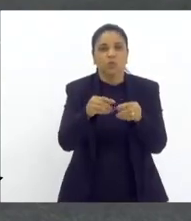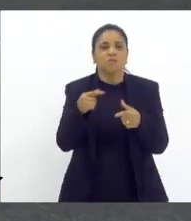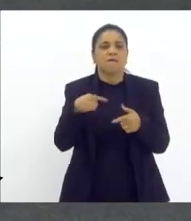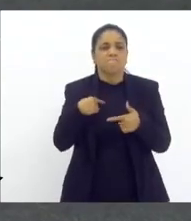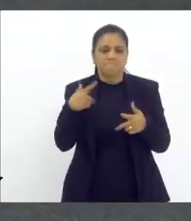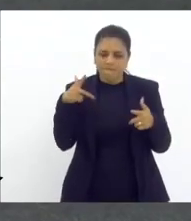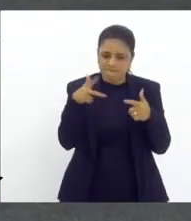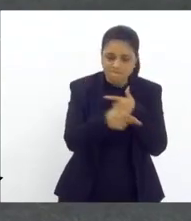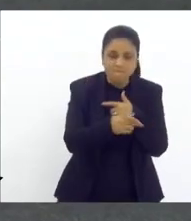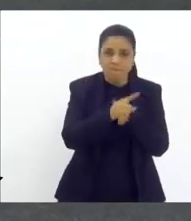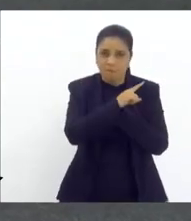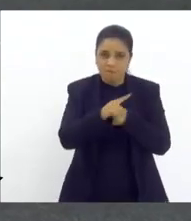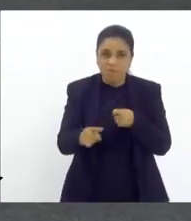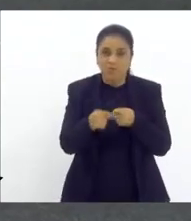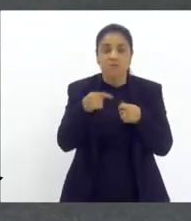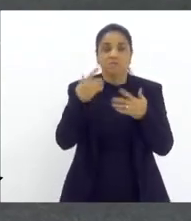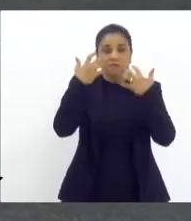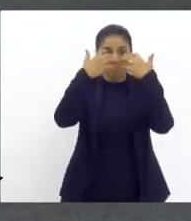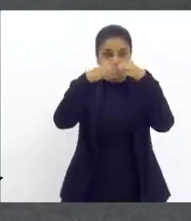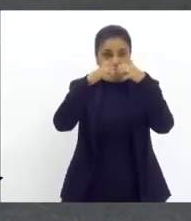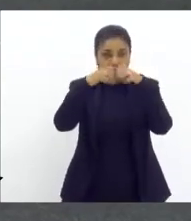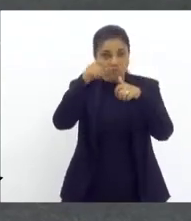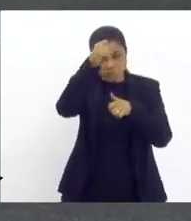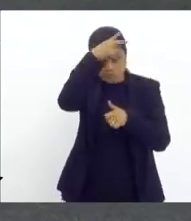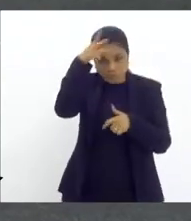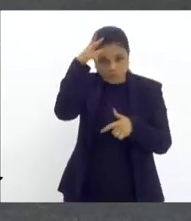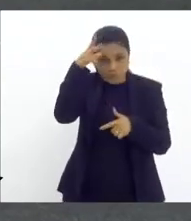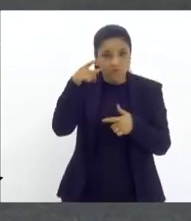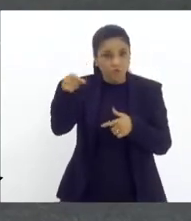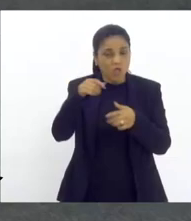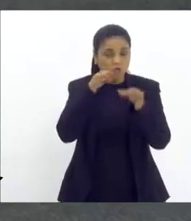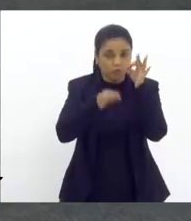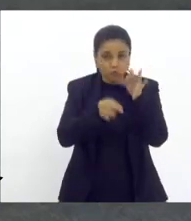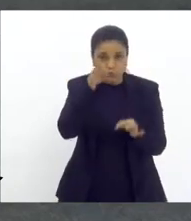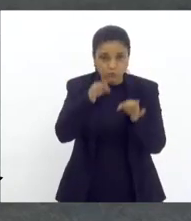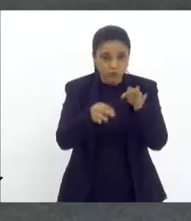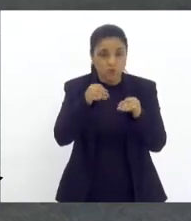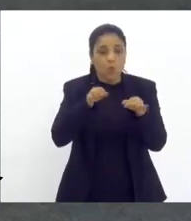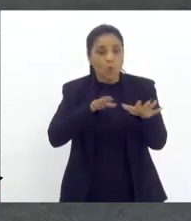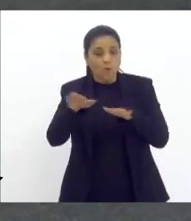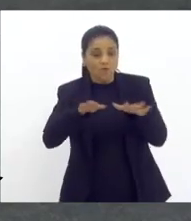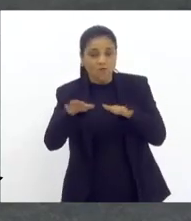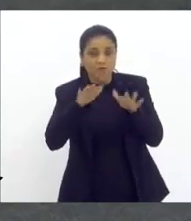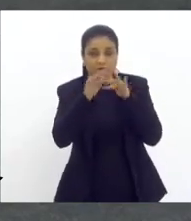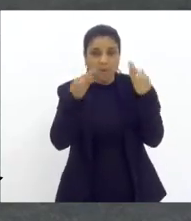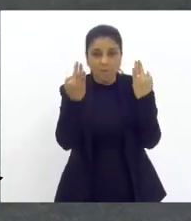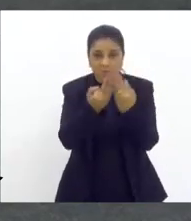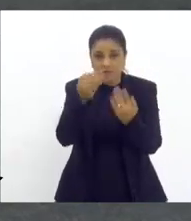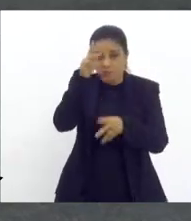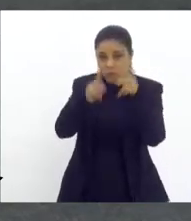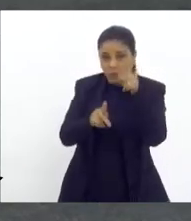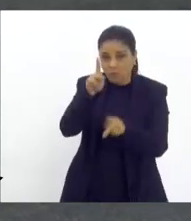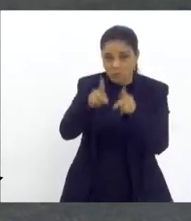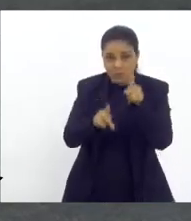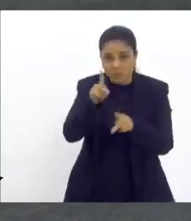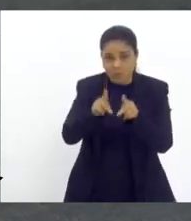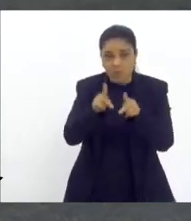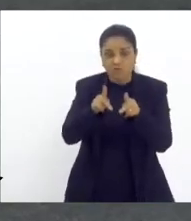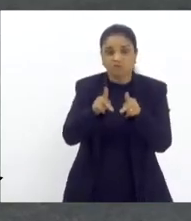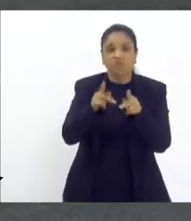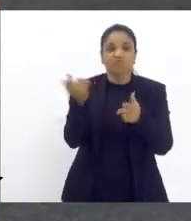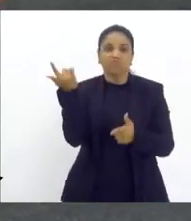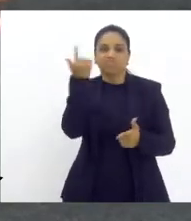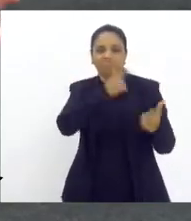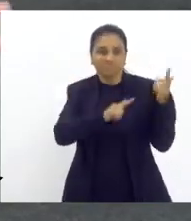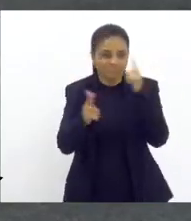a Prefeitura Municipal de Petrópolis foi até a justiça o movimento das famílias o movimento popular se mobilizou e nós